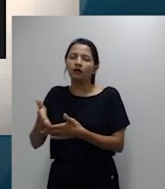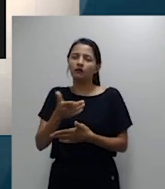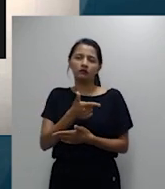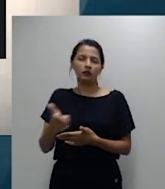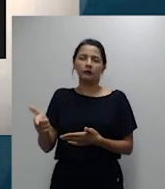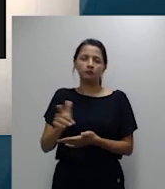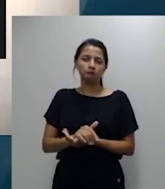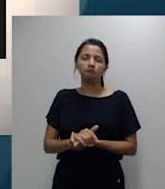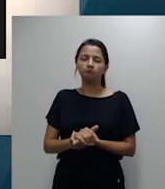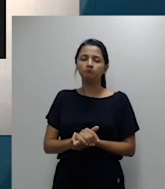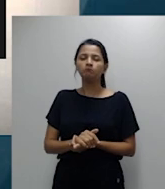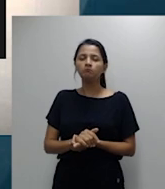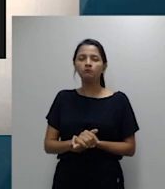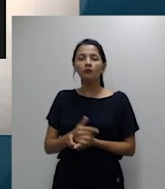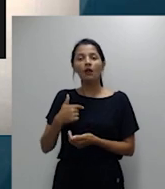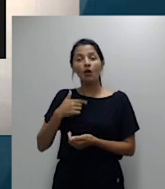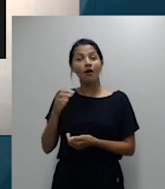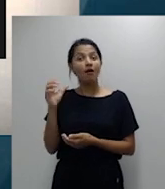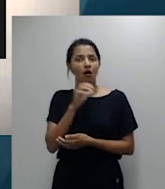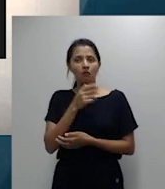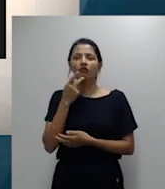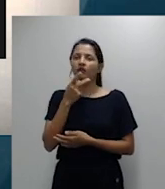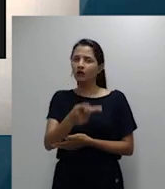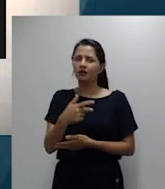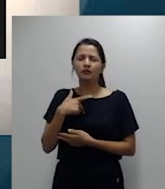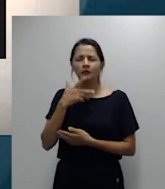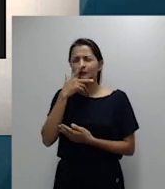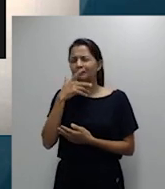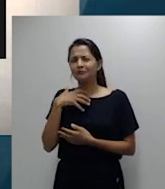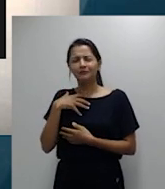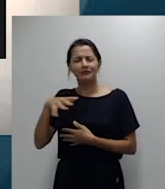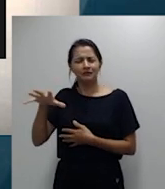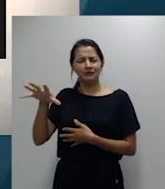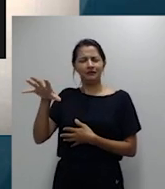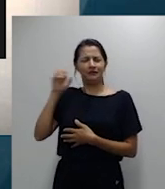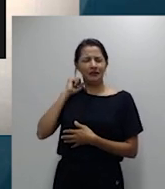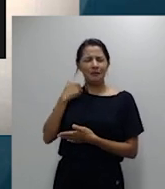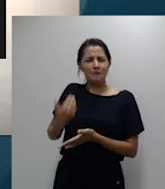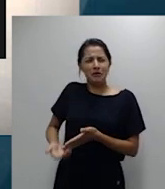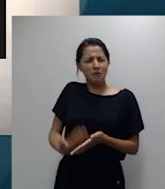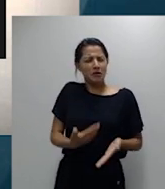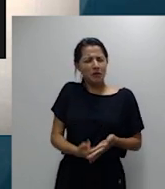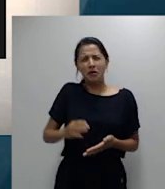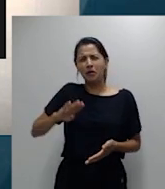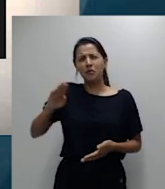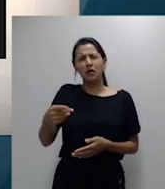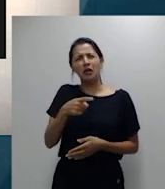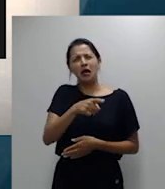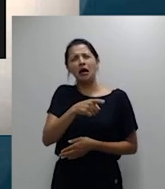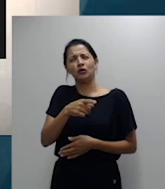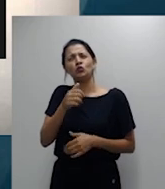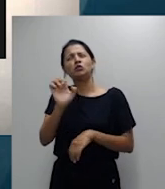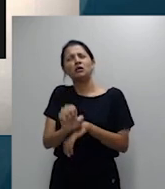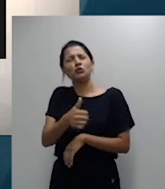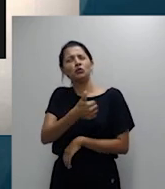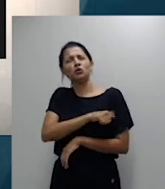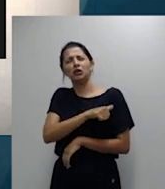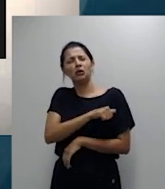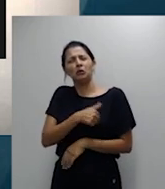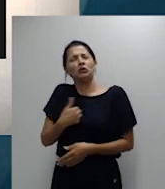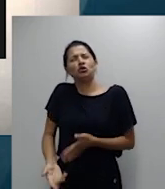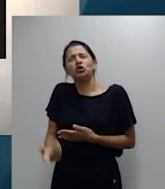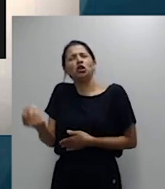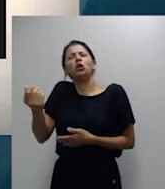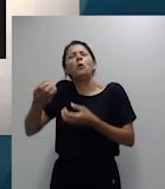eu gostaria de brevemente dizer que me incomoda ouvir sobre perdas milionárias do Estado do Rio de Janeiro eu tô falando que os